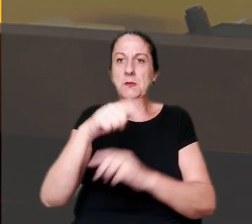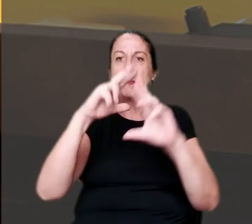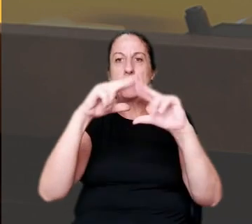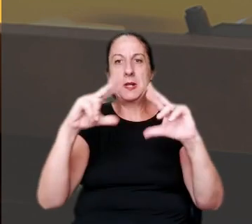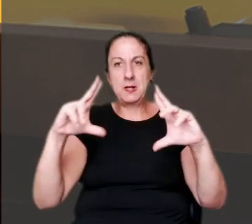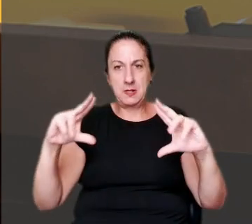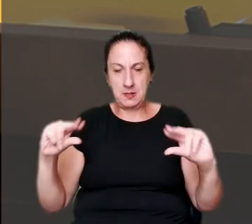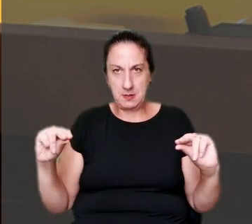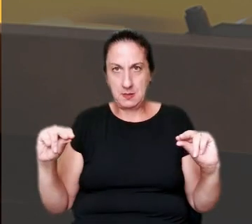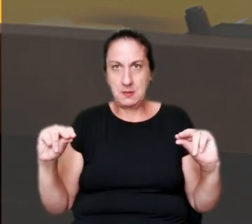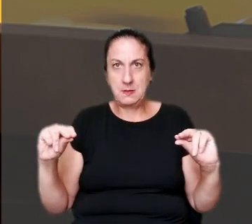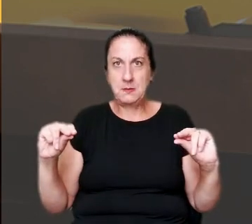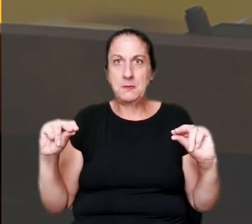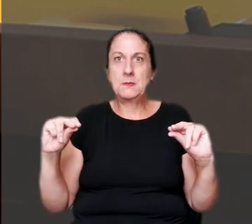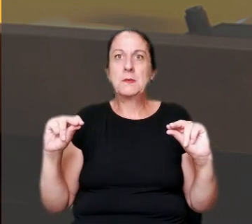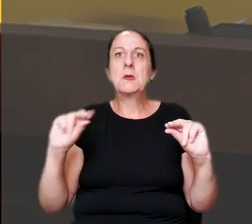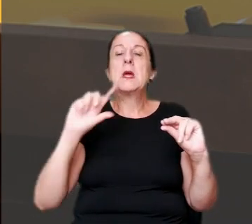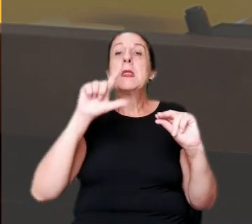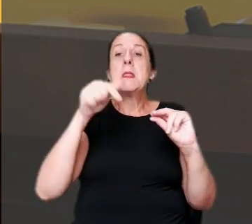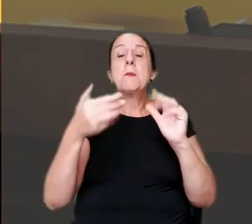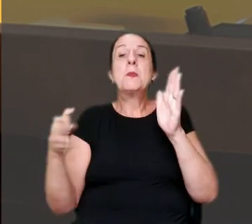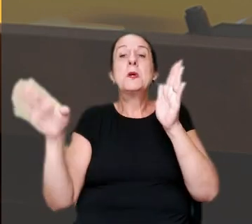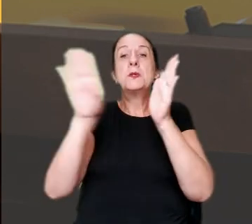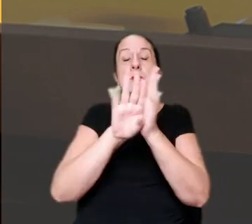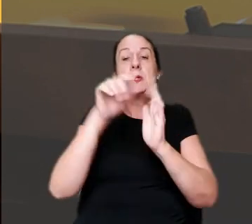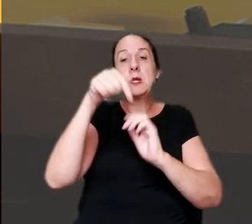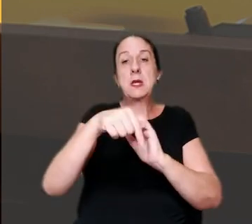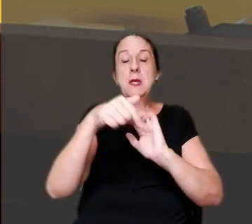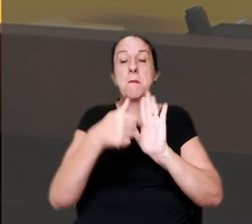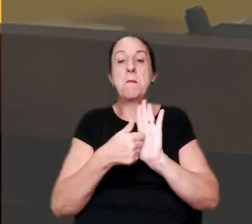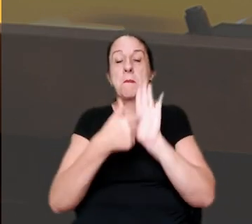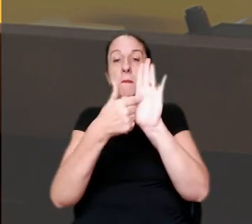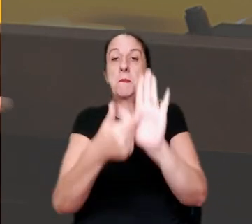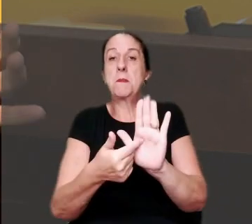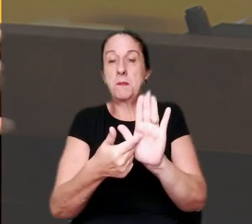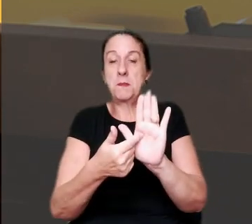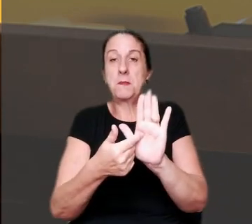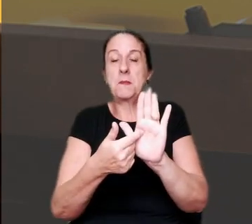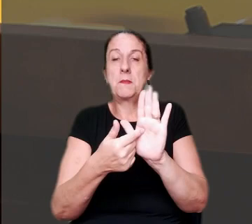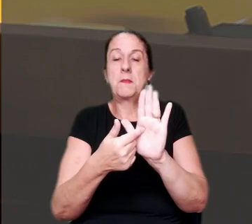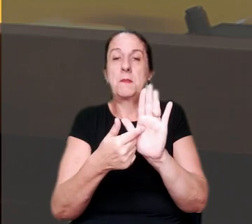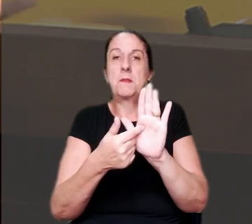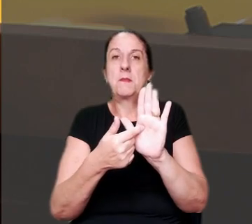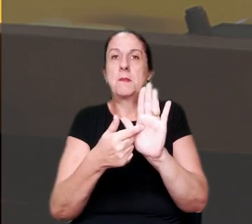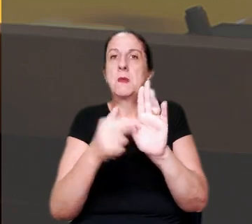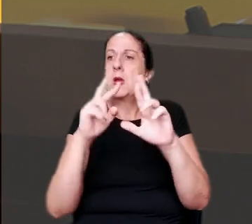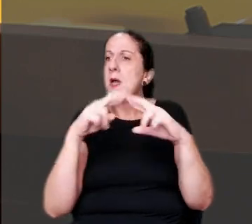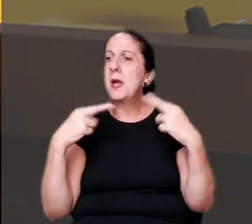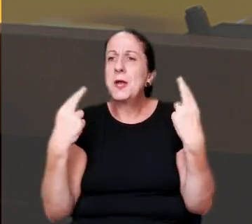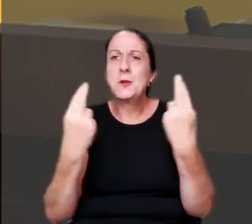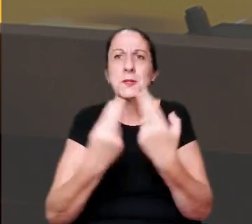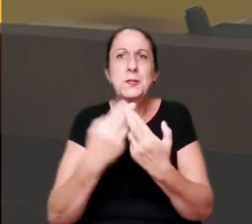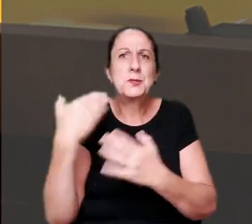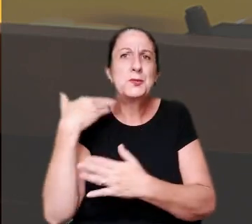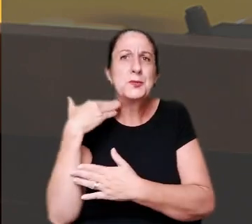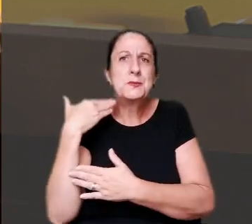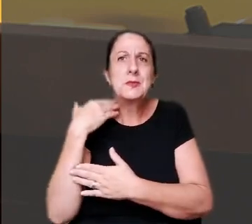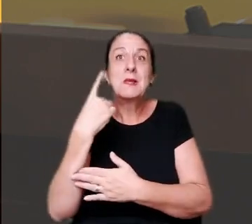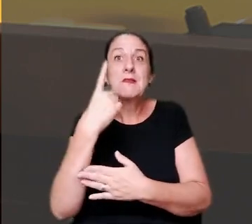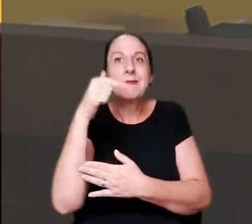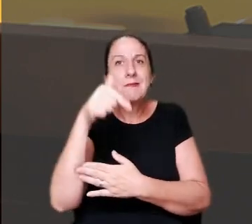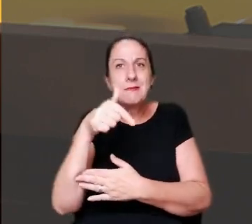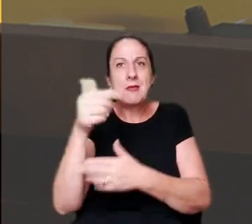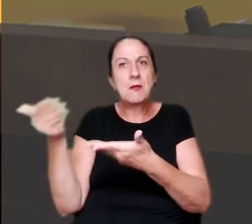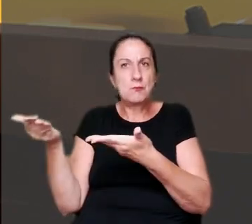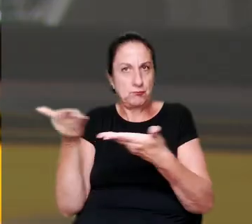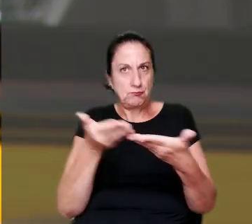para Brasília, né? E quando cheguei aqui, me apresentei, e estava aqui a reunião daqueles juízes todos, eram